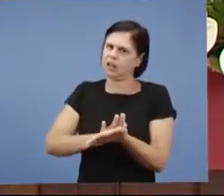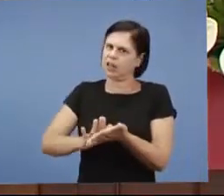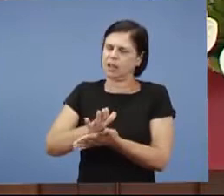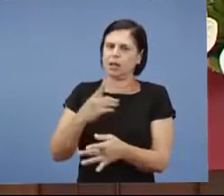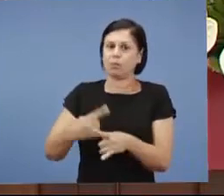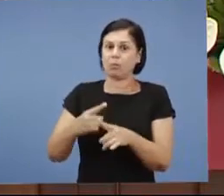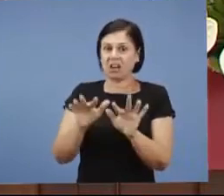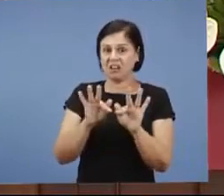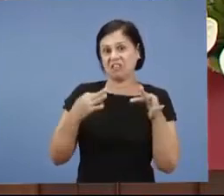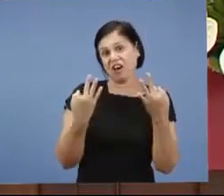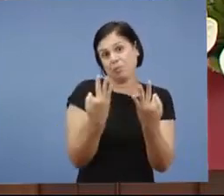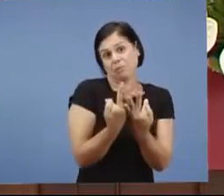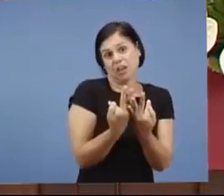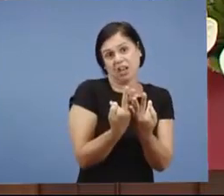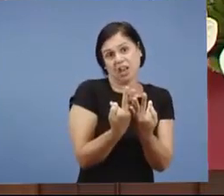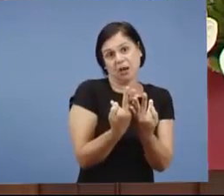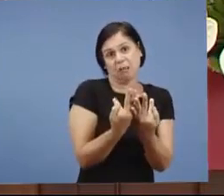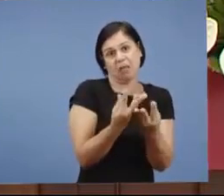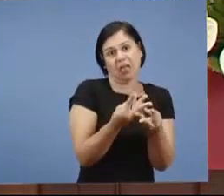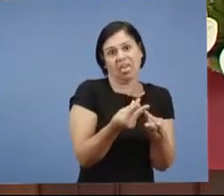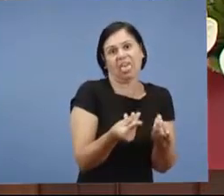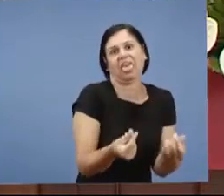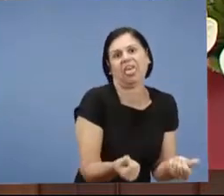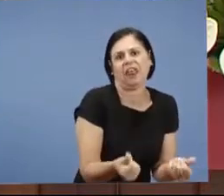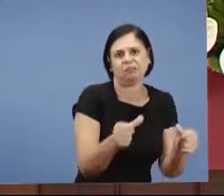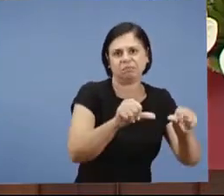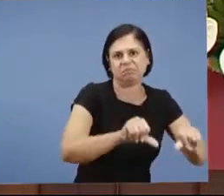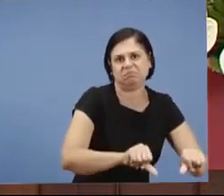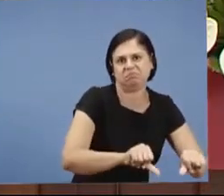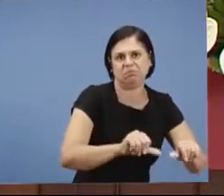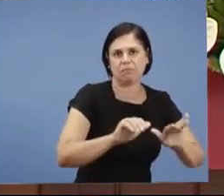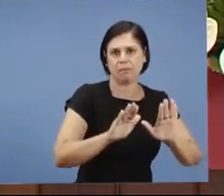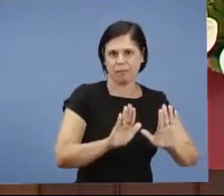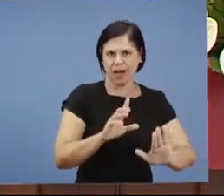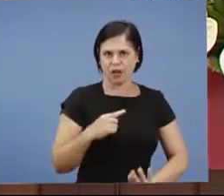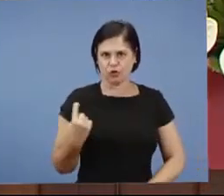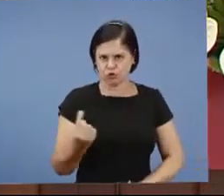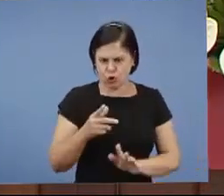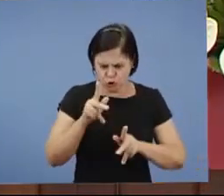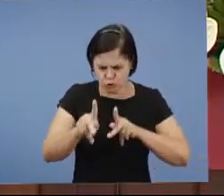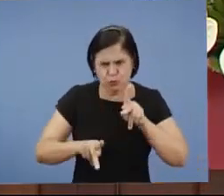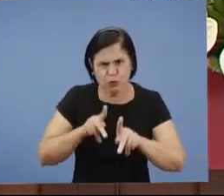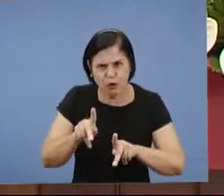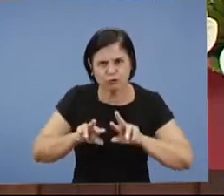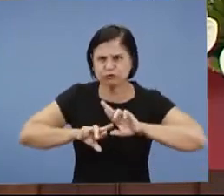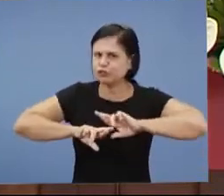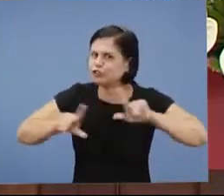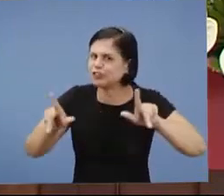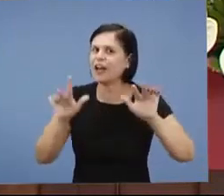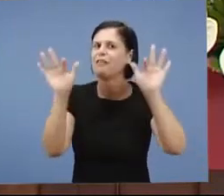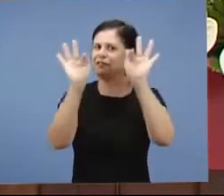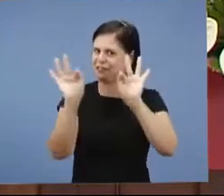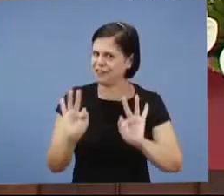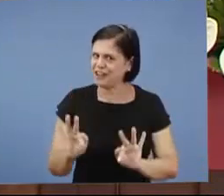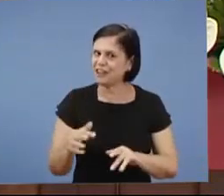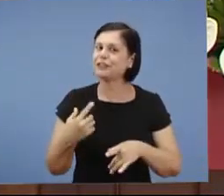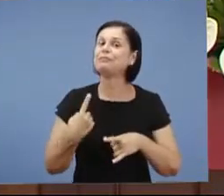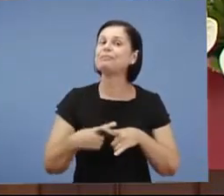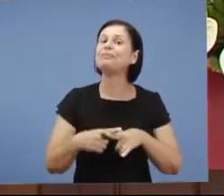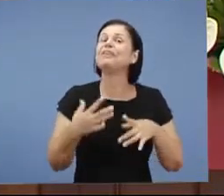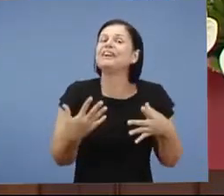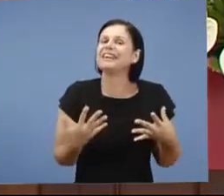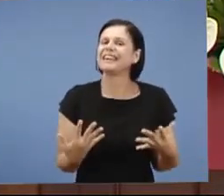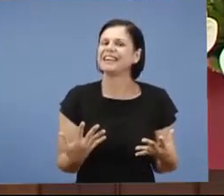família está desestruturada. O nosso povo é um povo feliz, porque